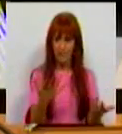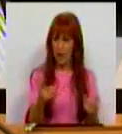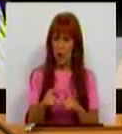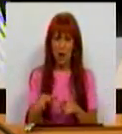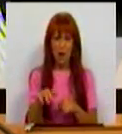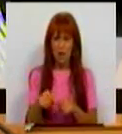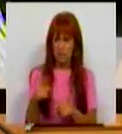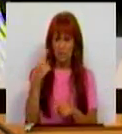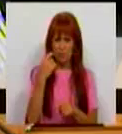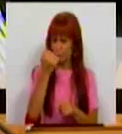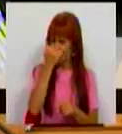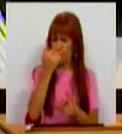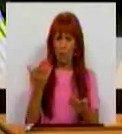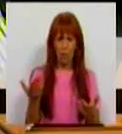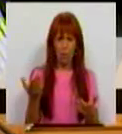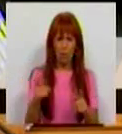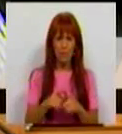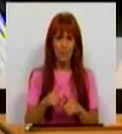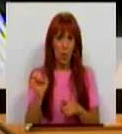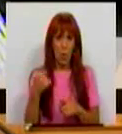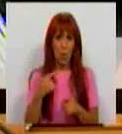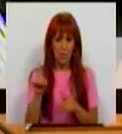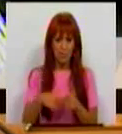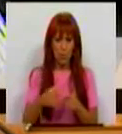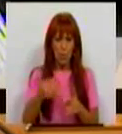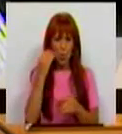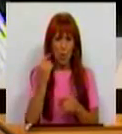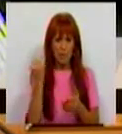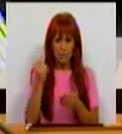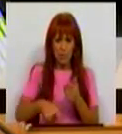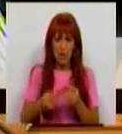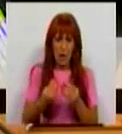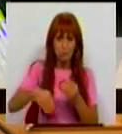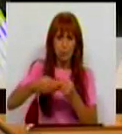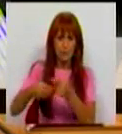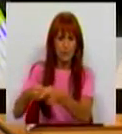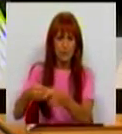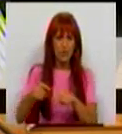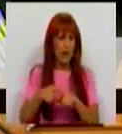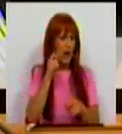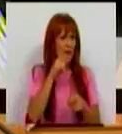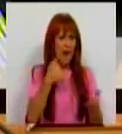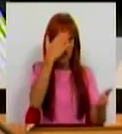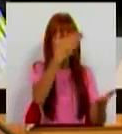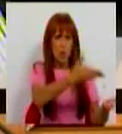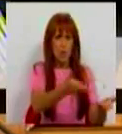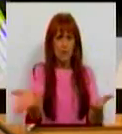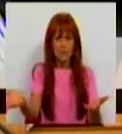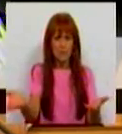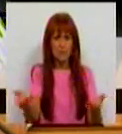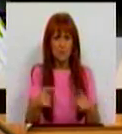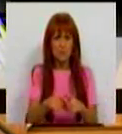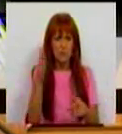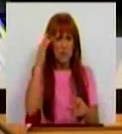de alguma forma, vêm defraudados, caso fossem anulados os procedimentos de liquidação adicional feitos a quem considerou, que